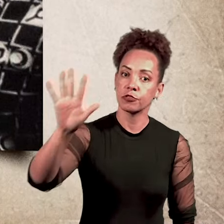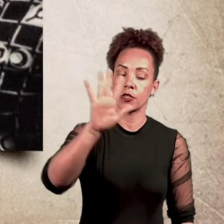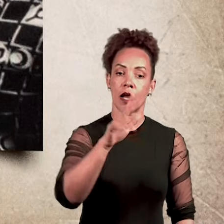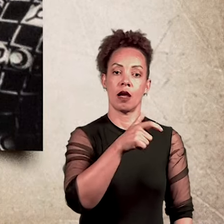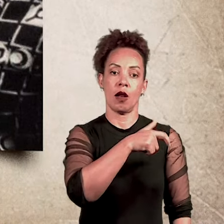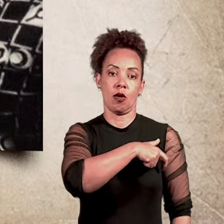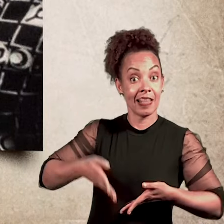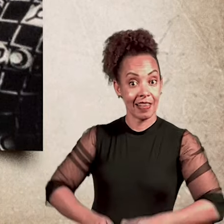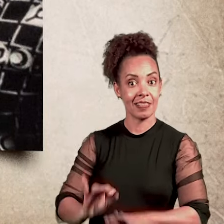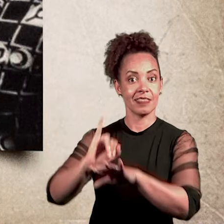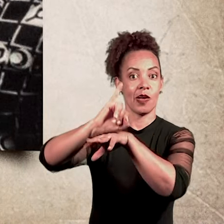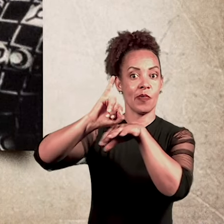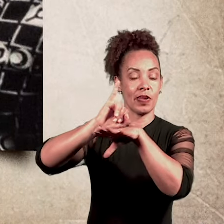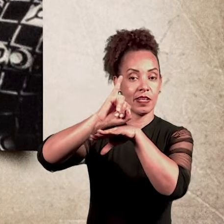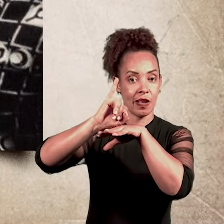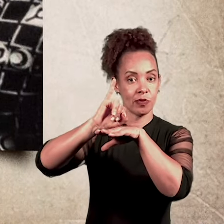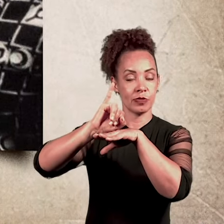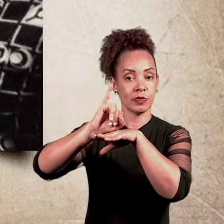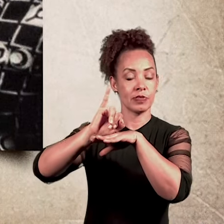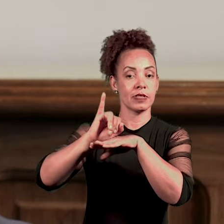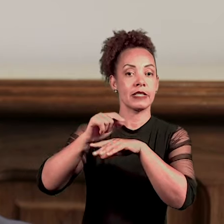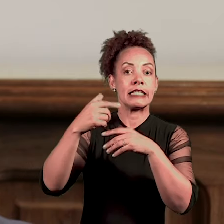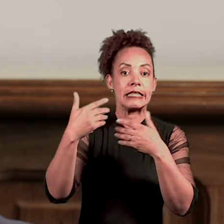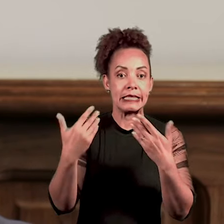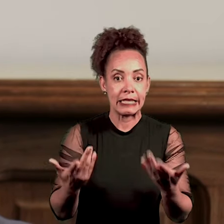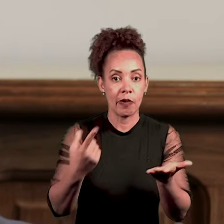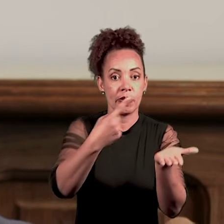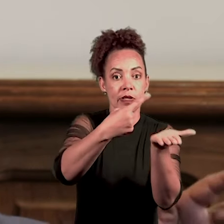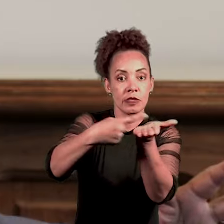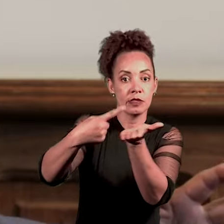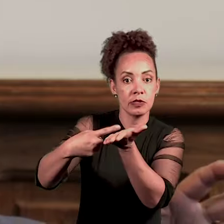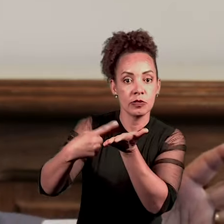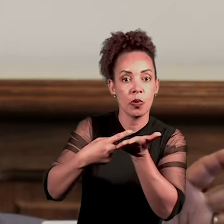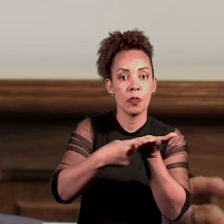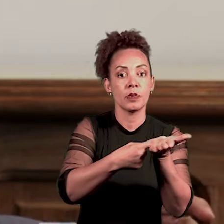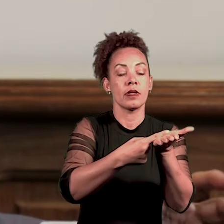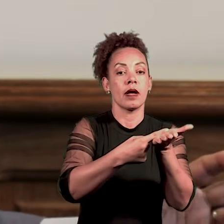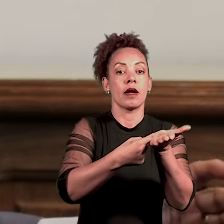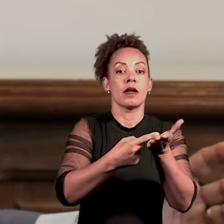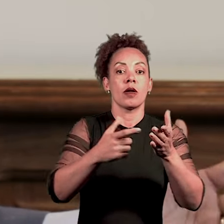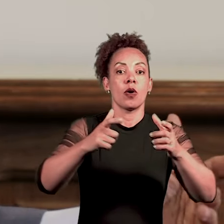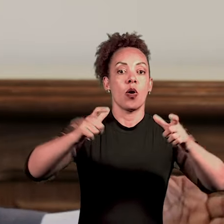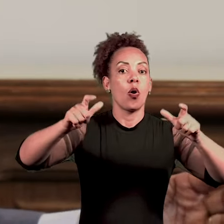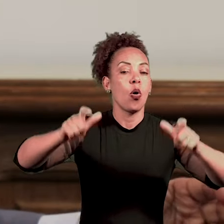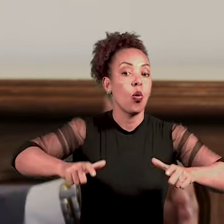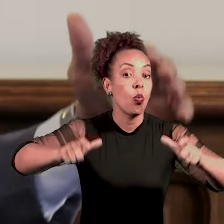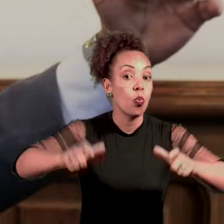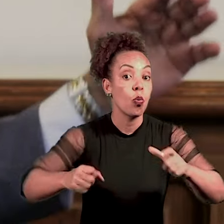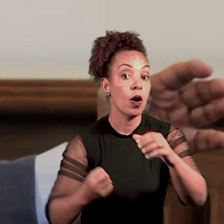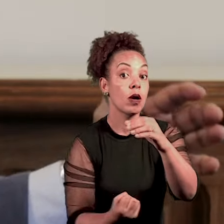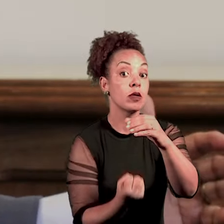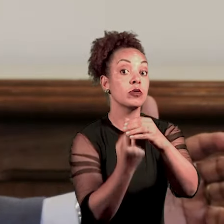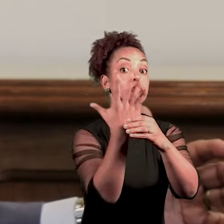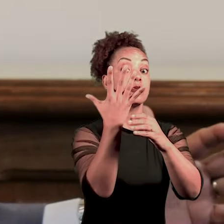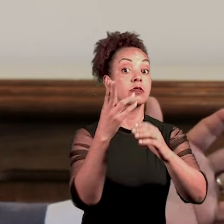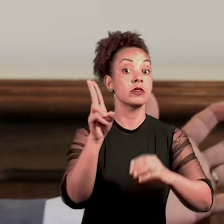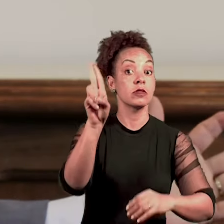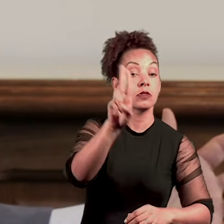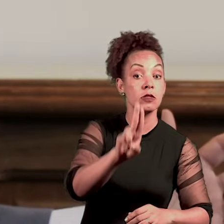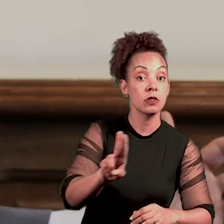Vieira, eles trataram de localizar o campus num locus, né,